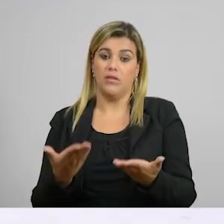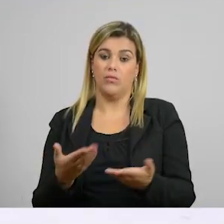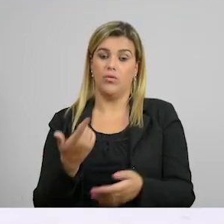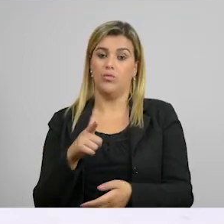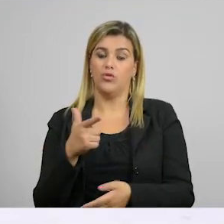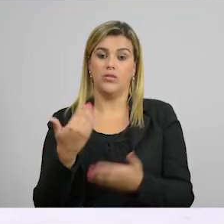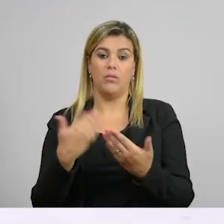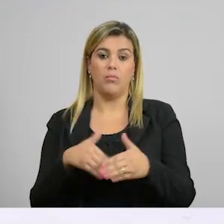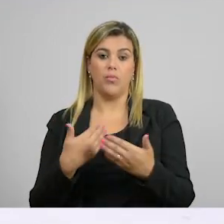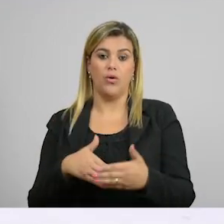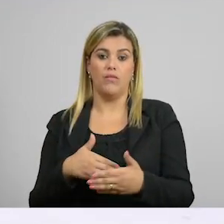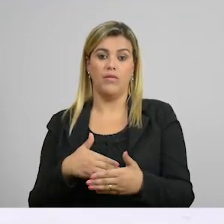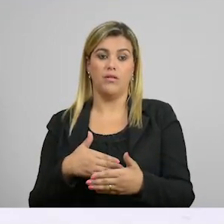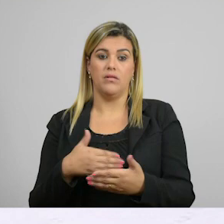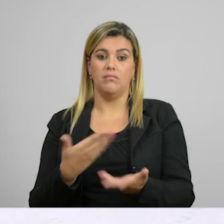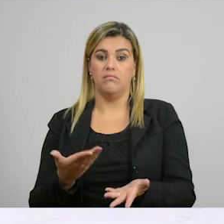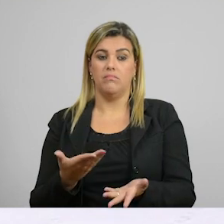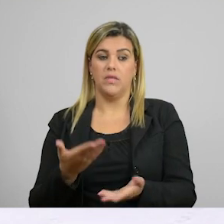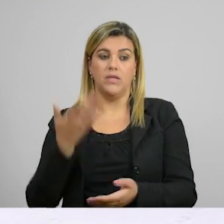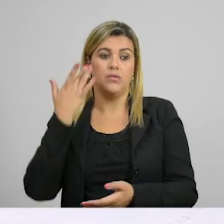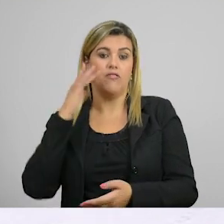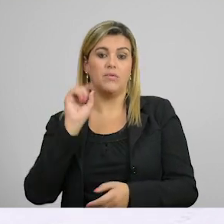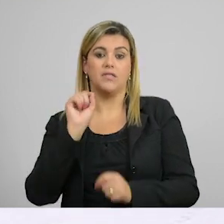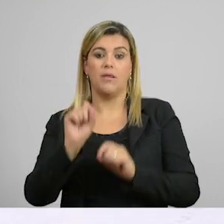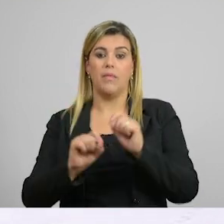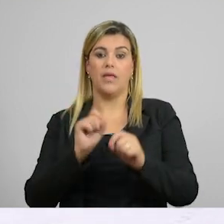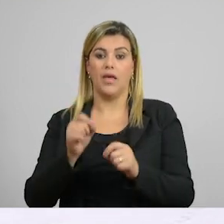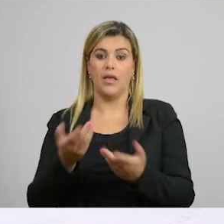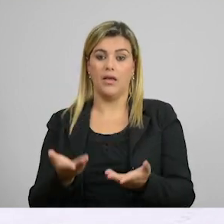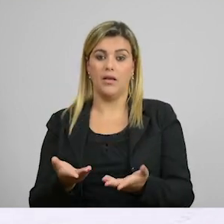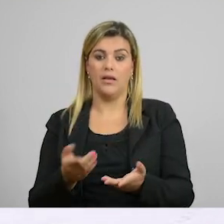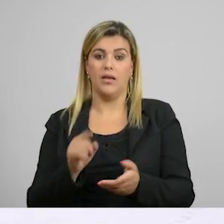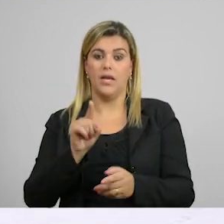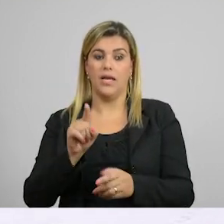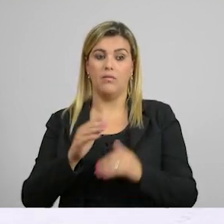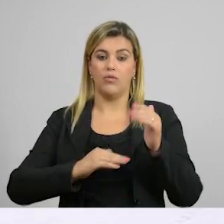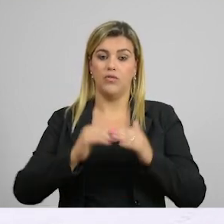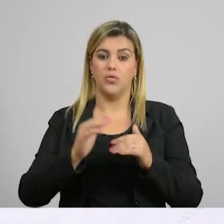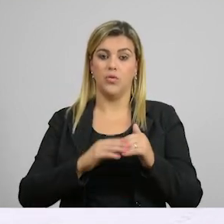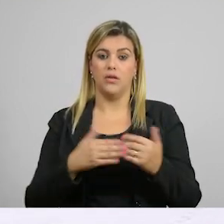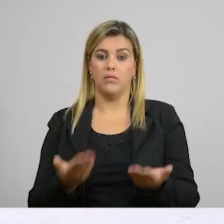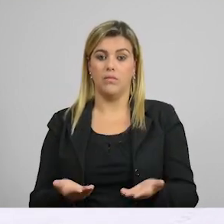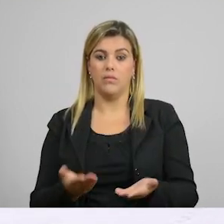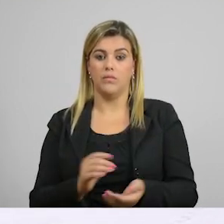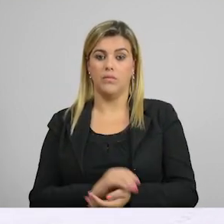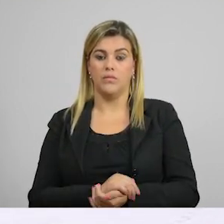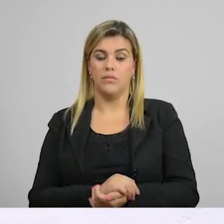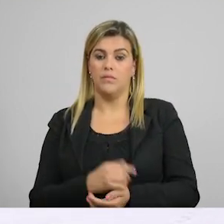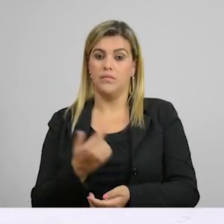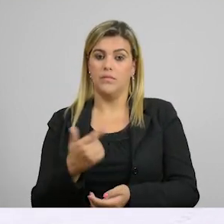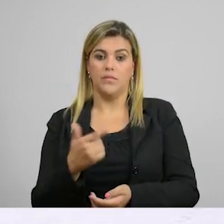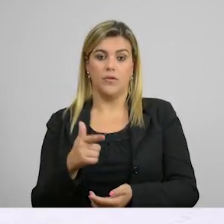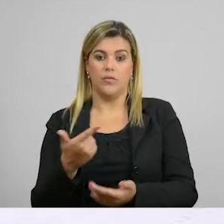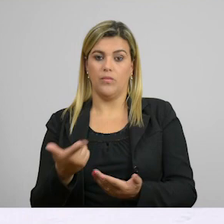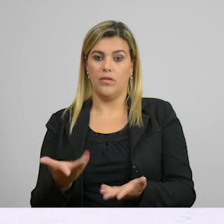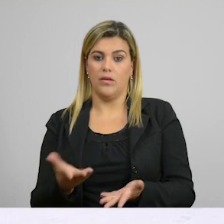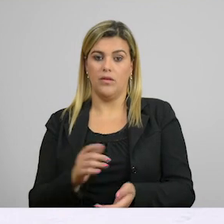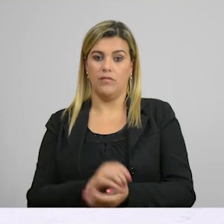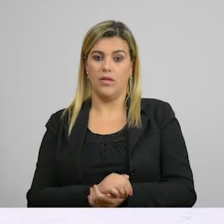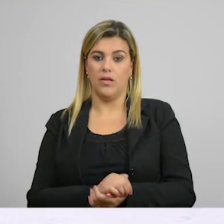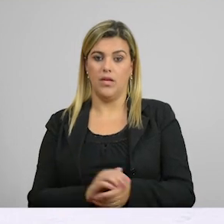exame. Em não existindo exame, feneceu Ficou, por isso mesmo, não